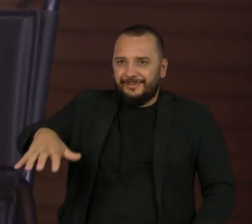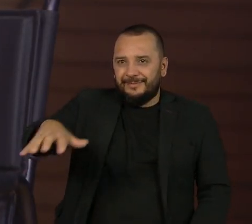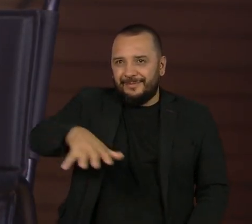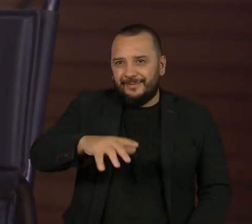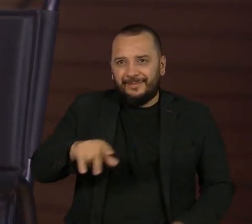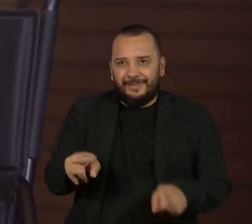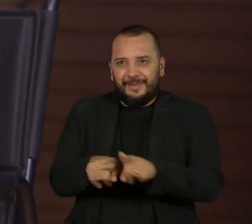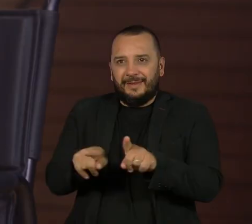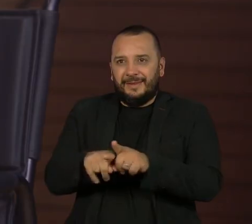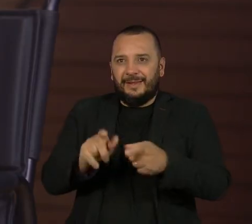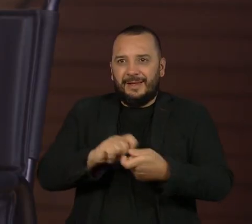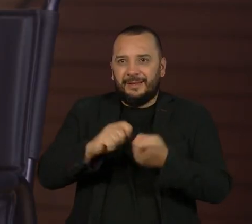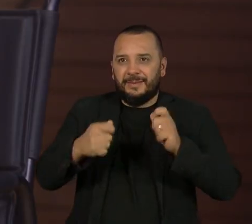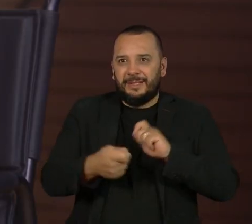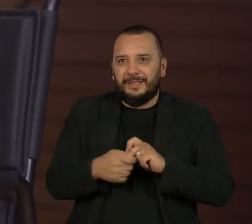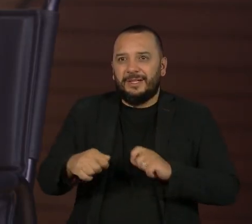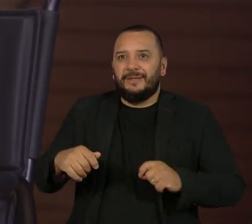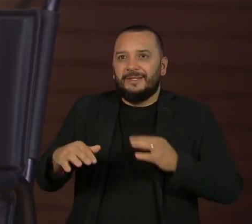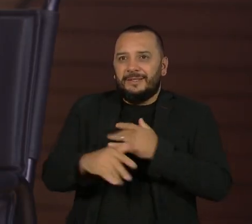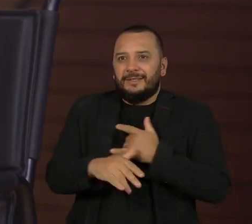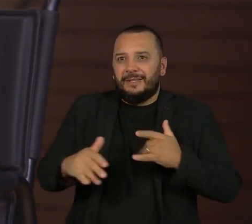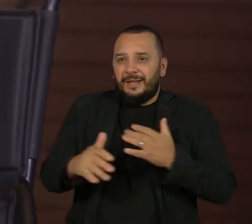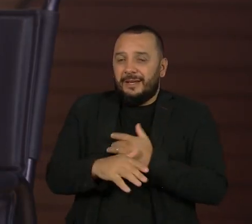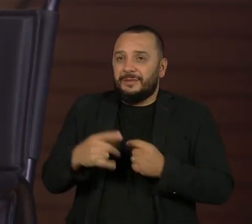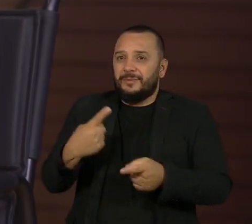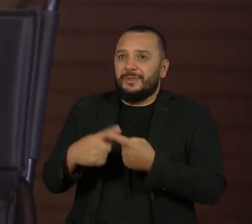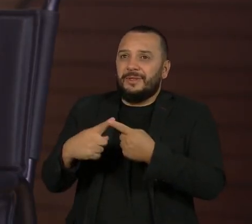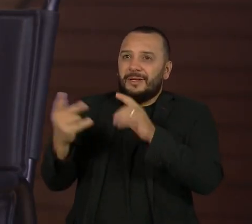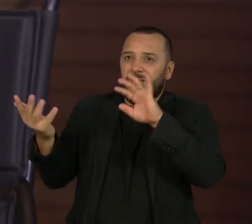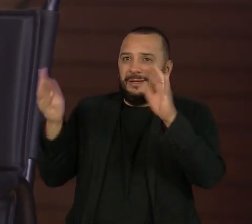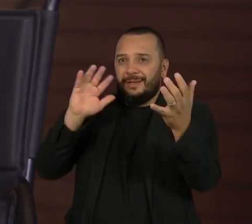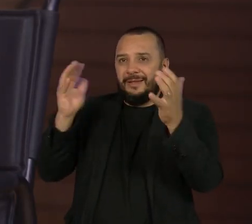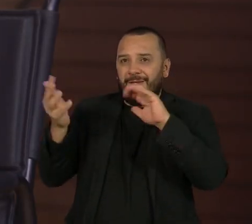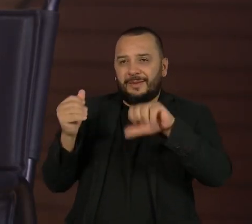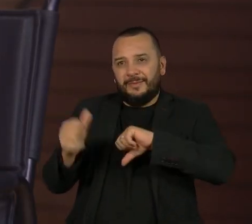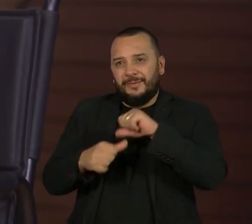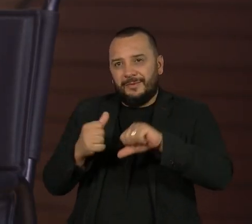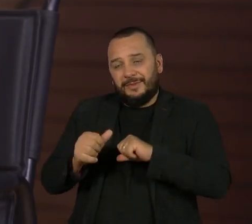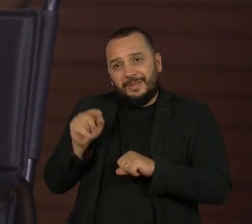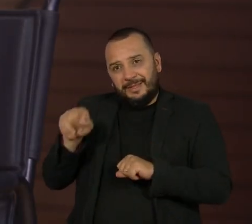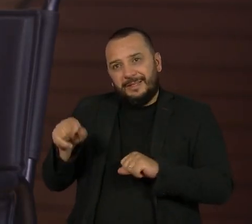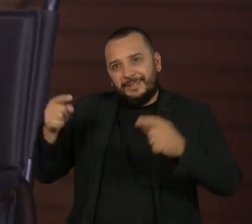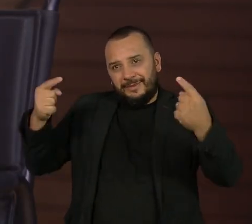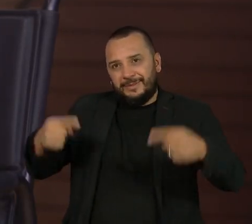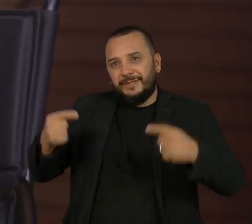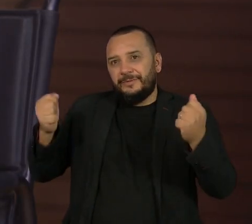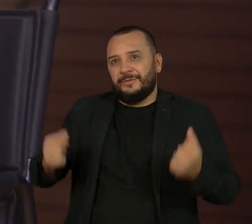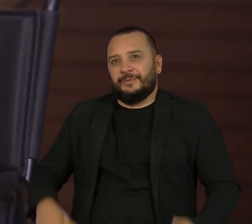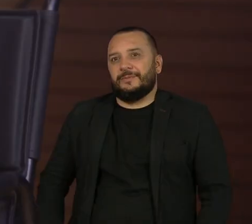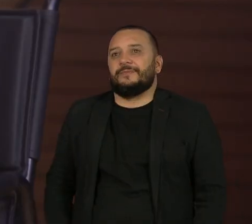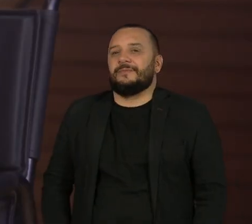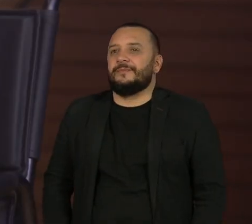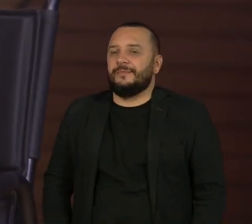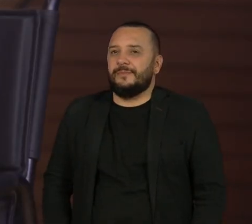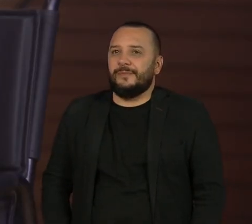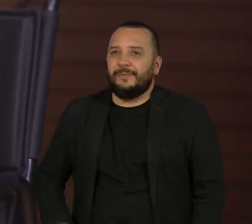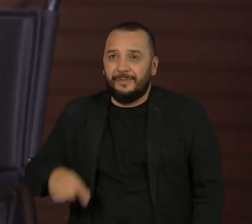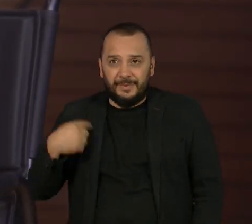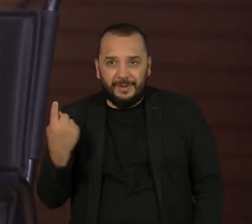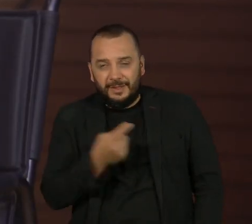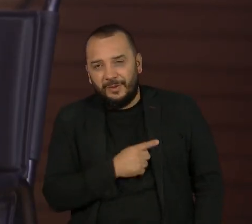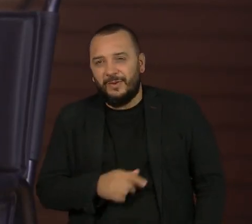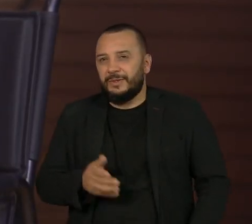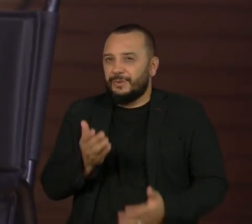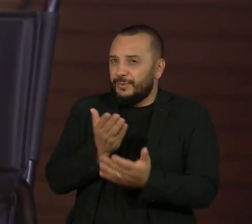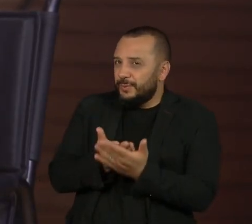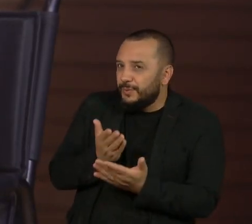às cidades, às comunidades, para esse clima que já está mudando. Então, esse é o tamanho do desafio. E aí a gente vem estudando